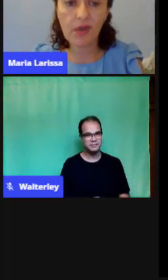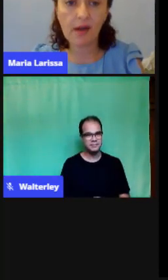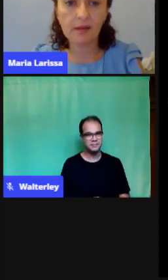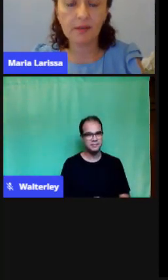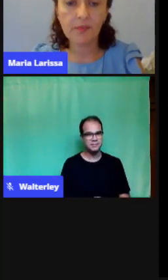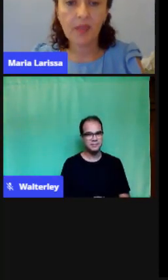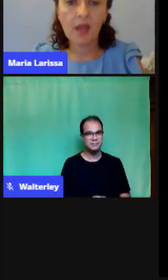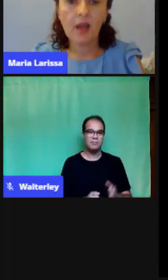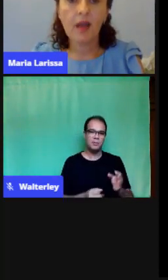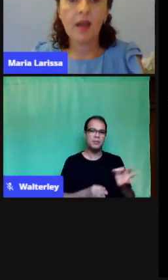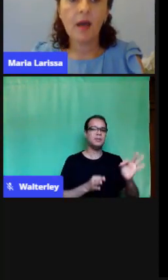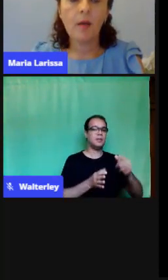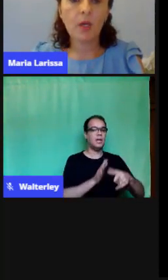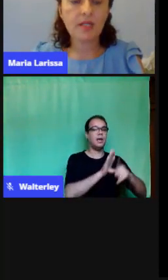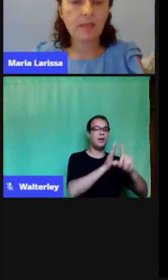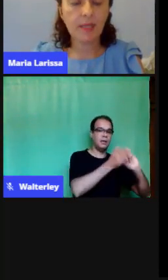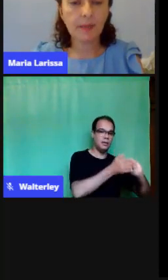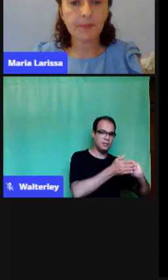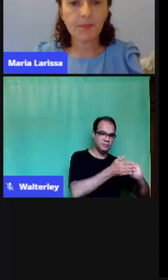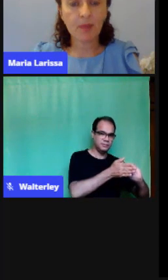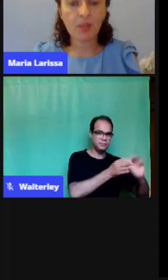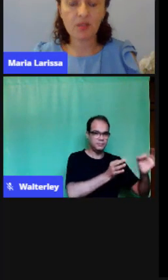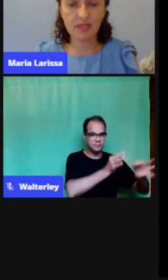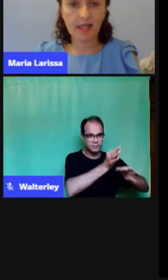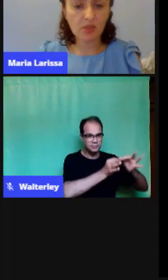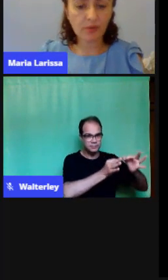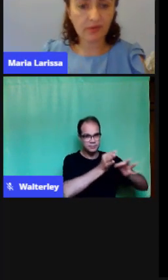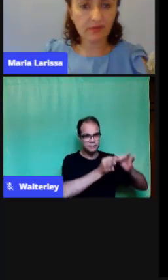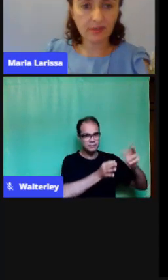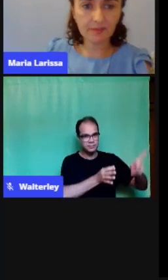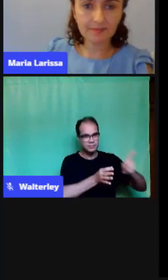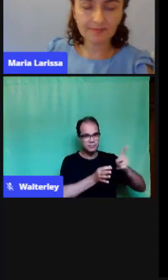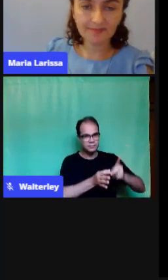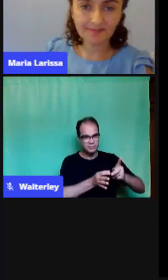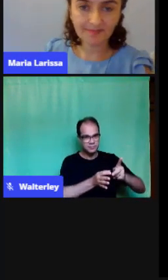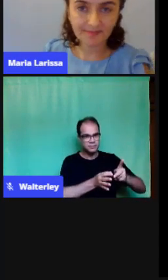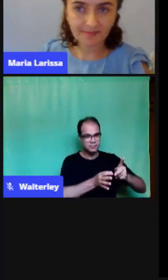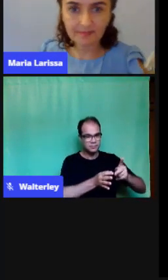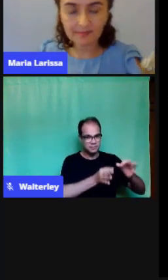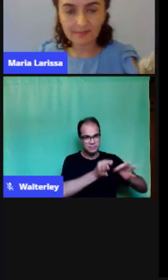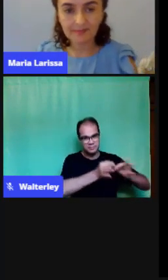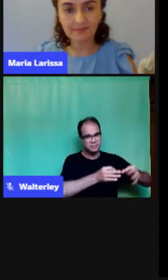atividade gamificada. Próximo slide, por favor.